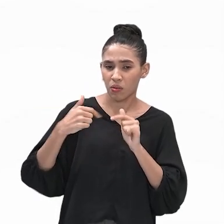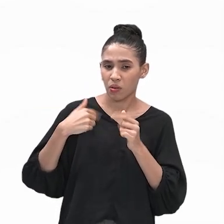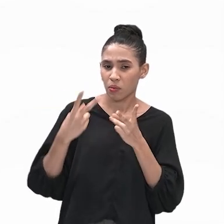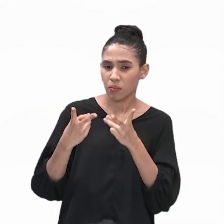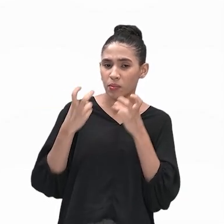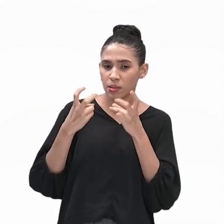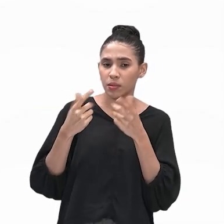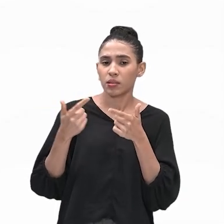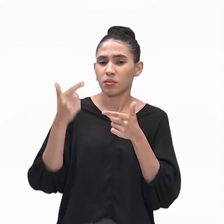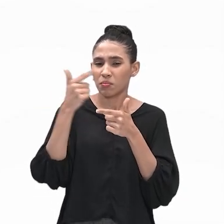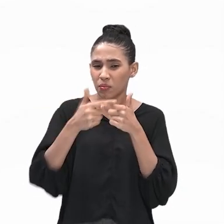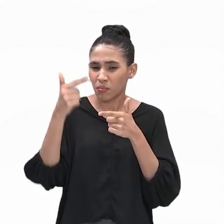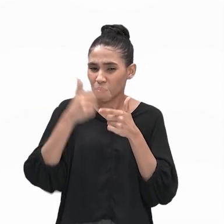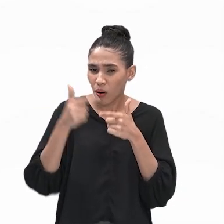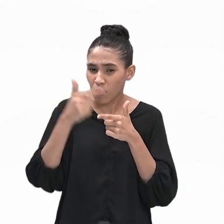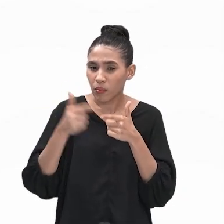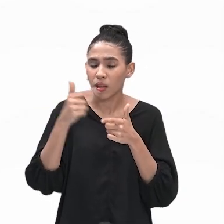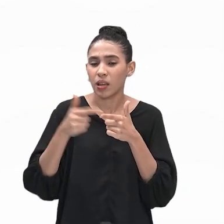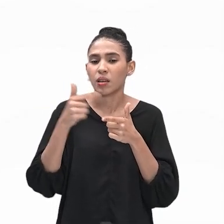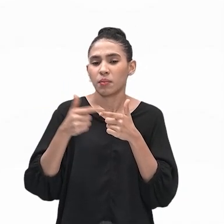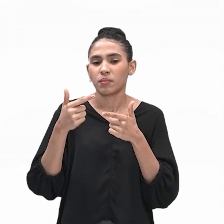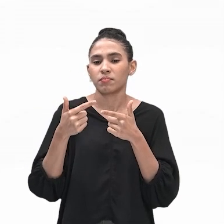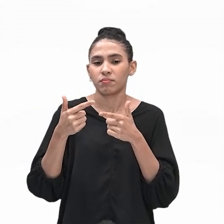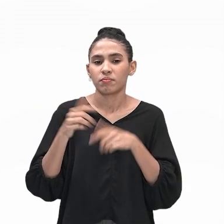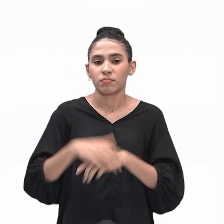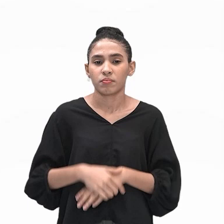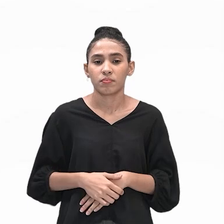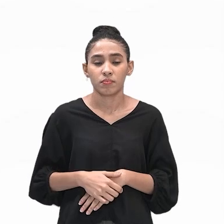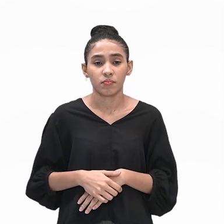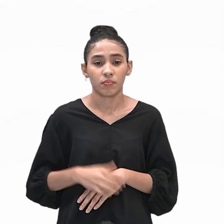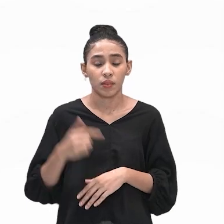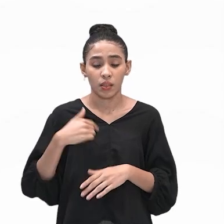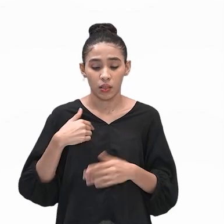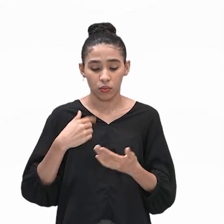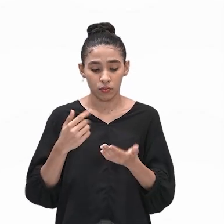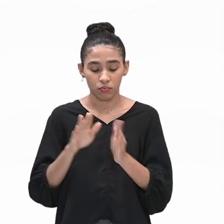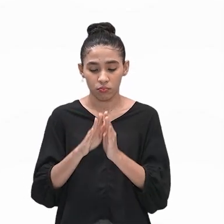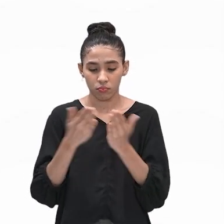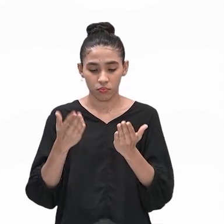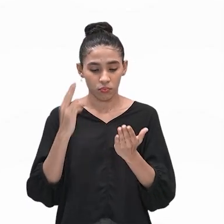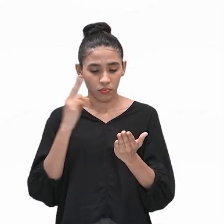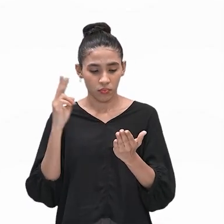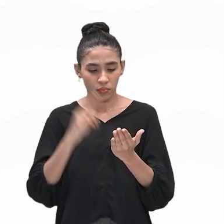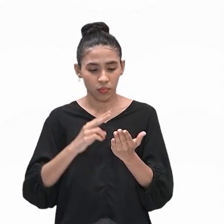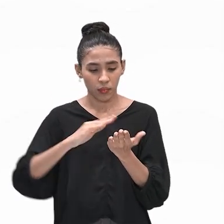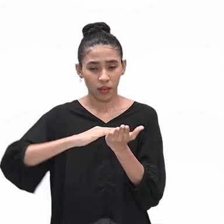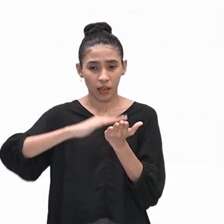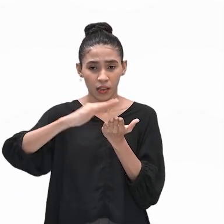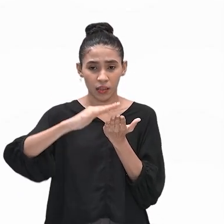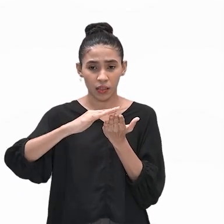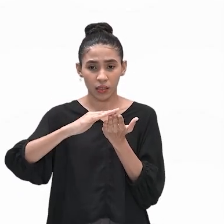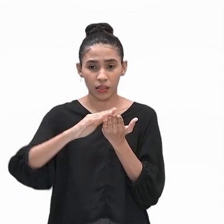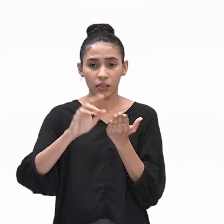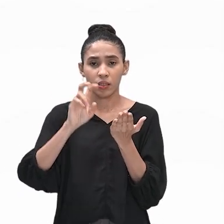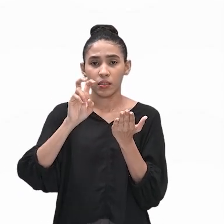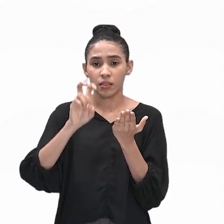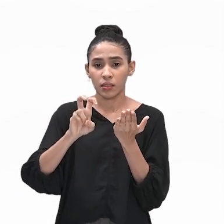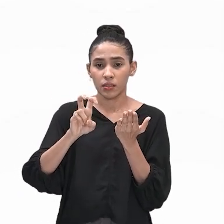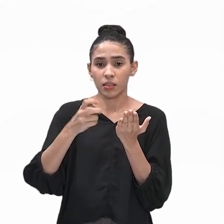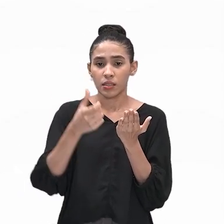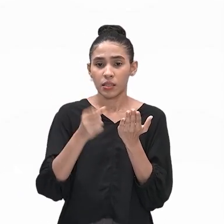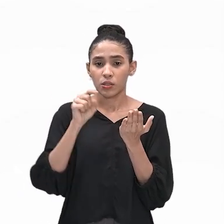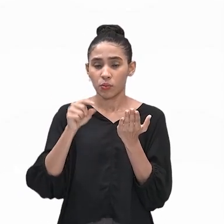que ele apresentava alguns danos na embalagem. Ao abri-la, me deparei com a tela de 6,6